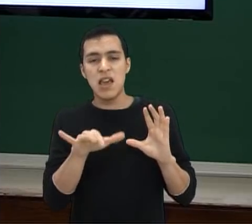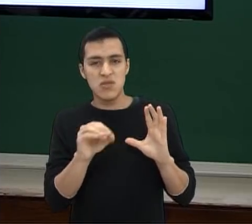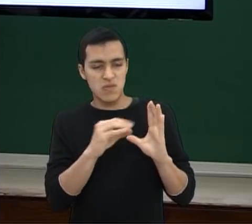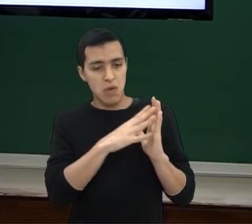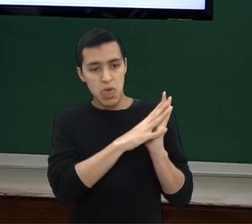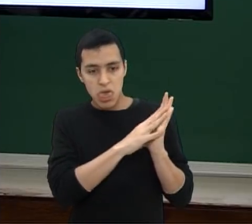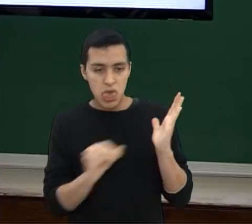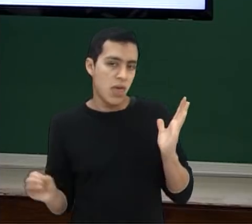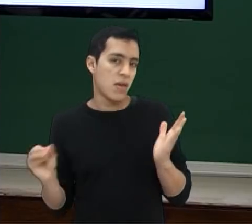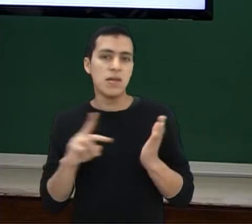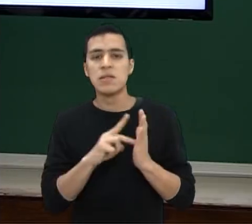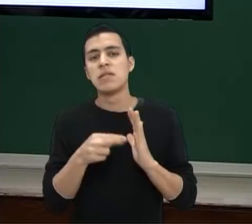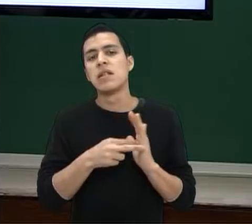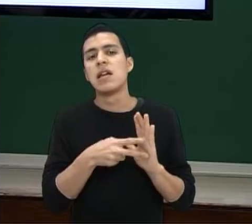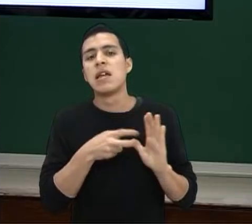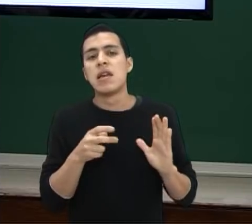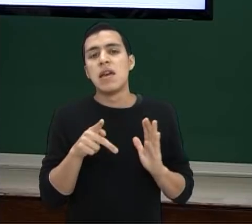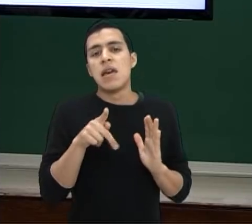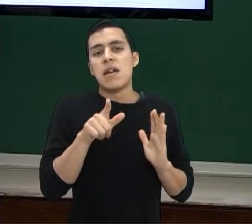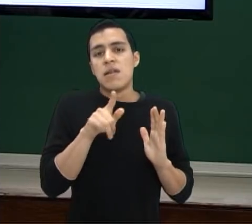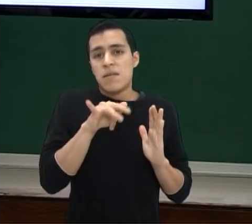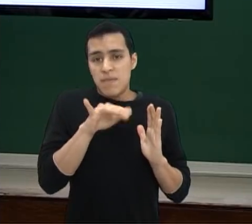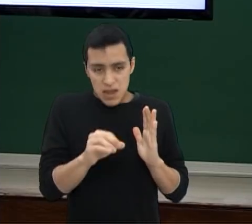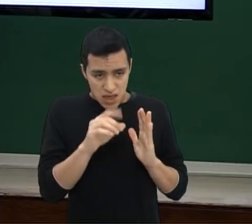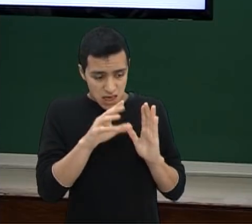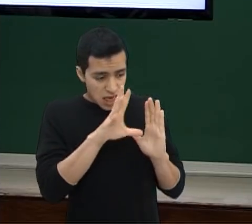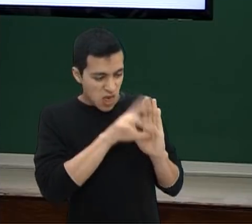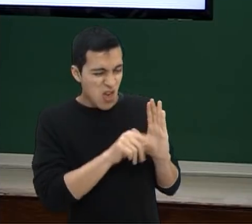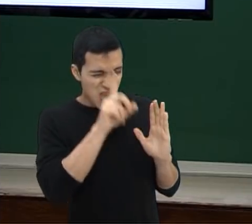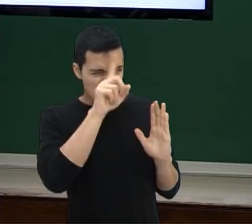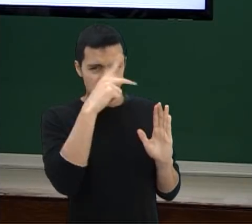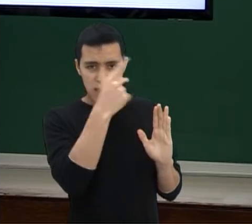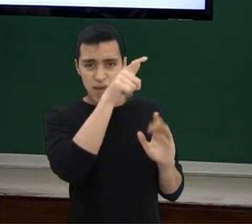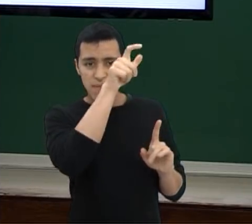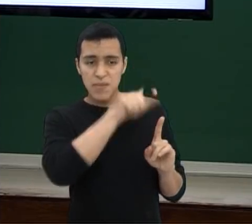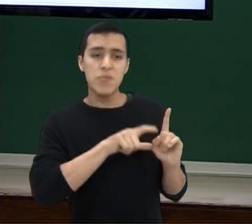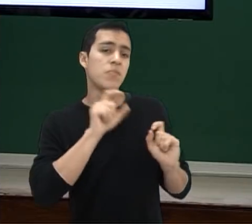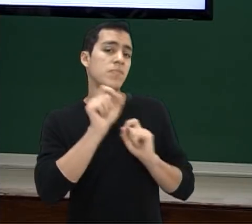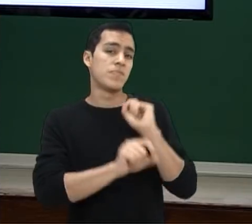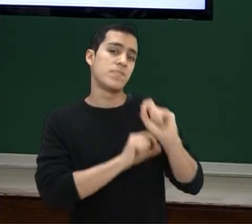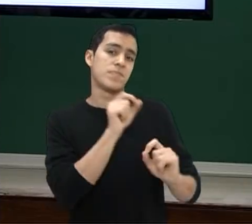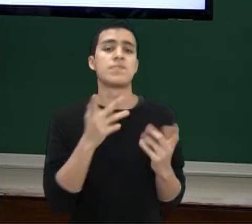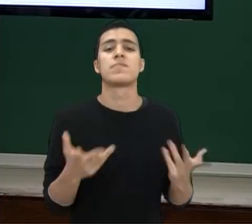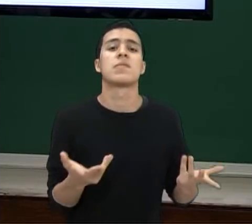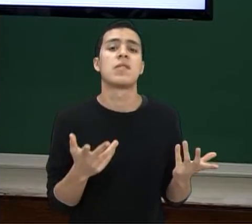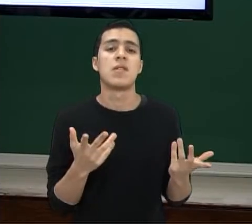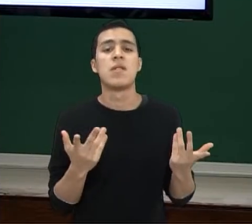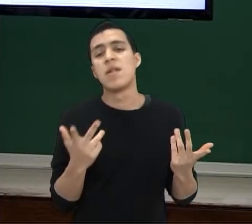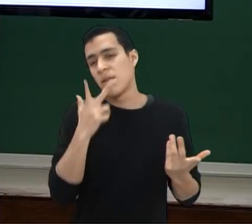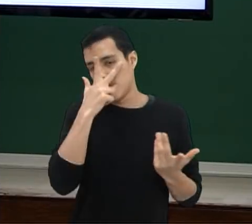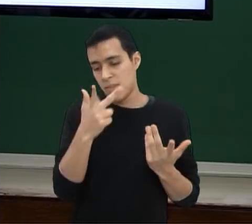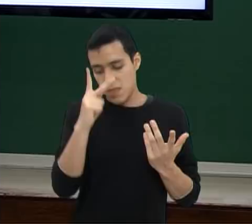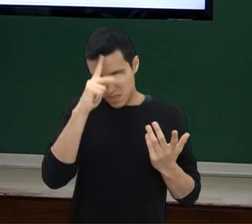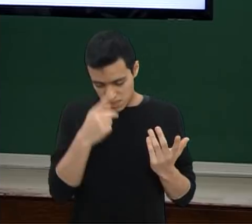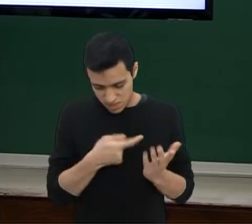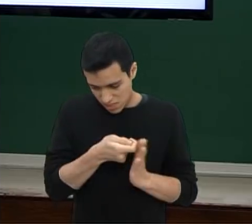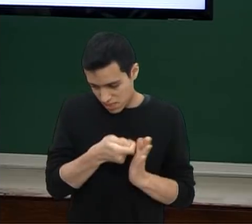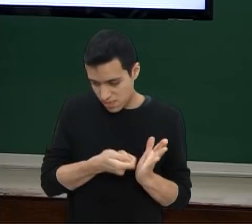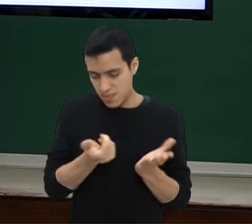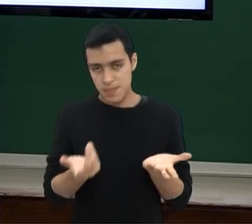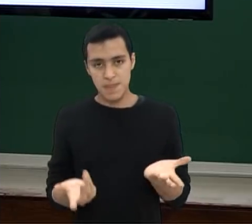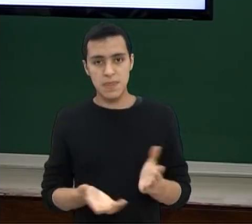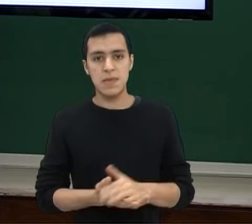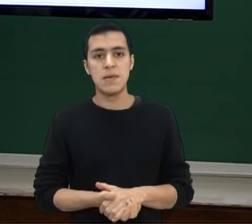plágio. Né? O que é o crime de plágio? É quando eu roubo a ideia de outra pessoa e fica como se fosse minha dentro de um